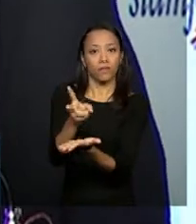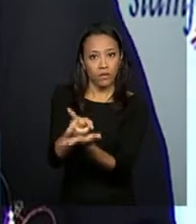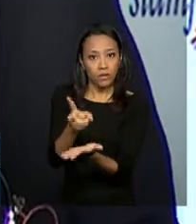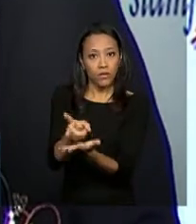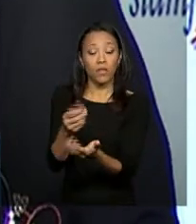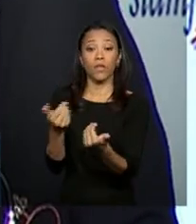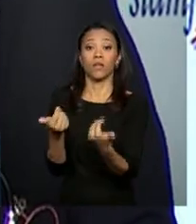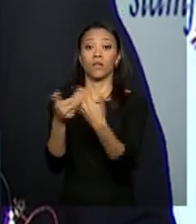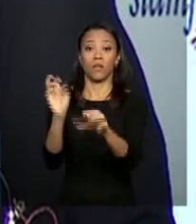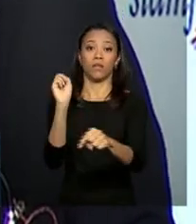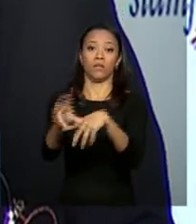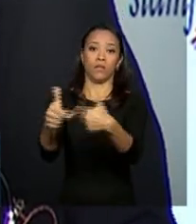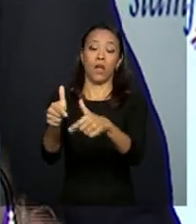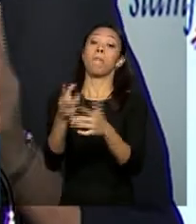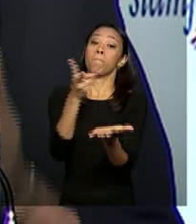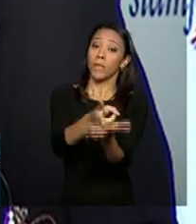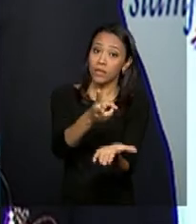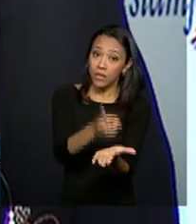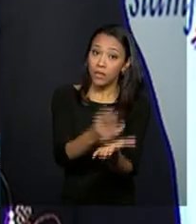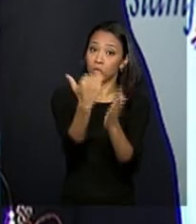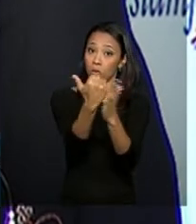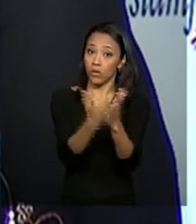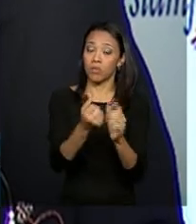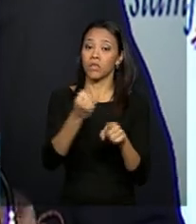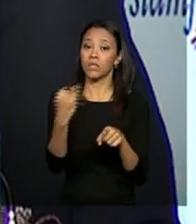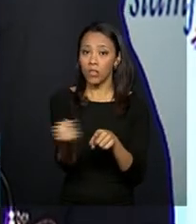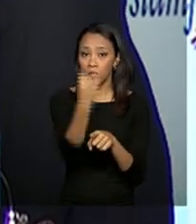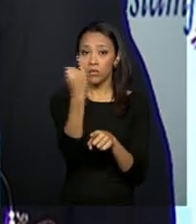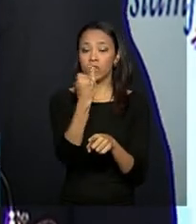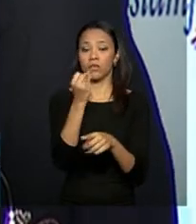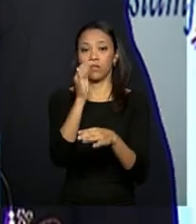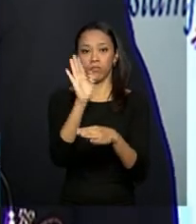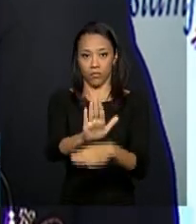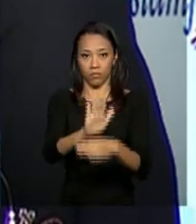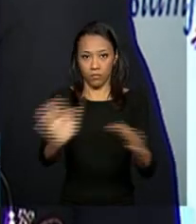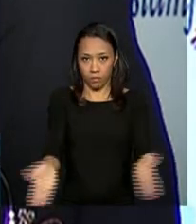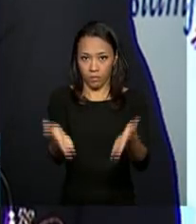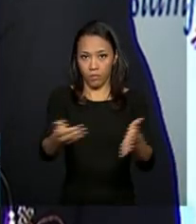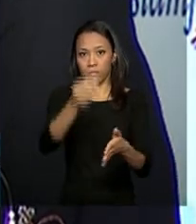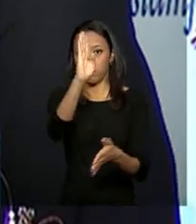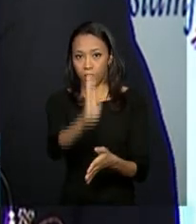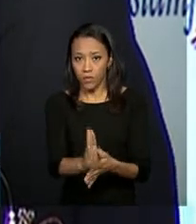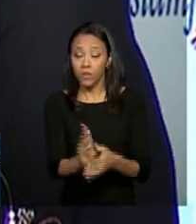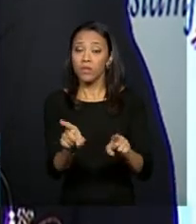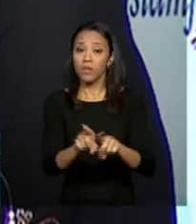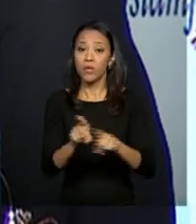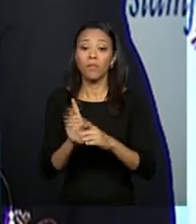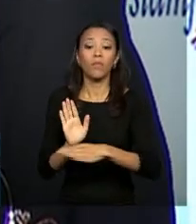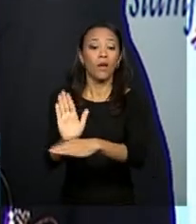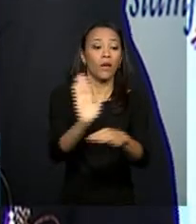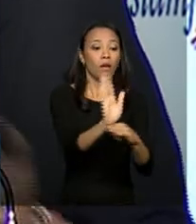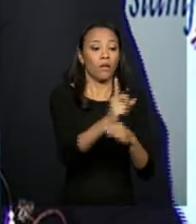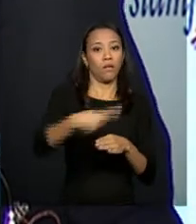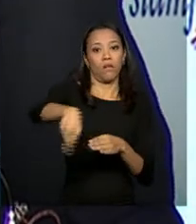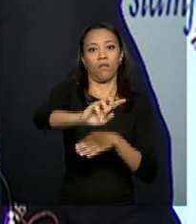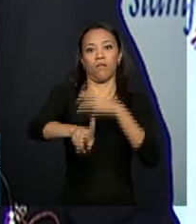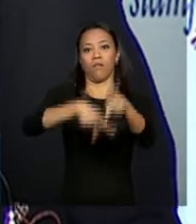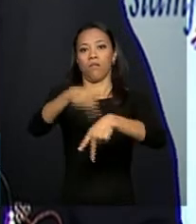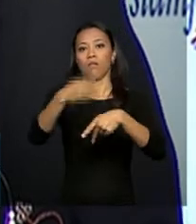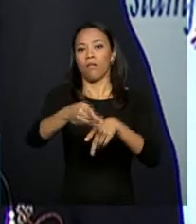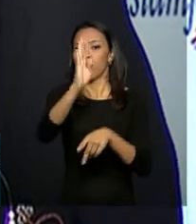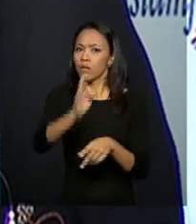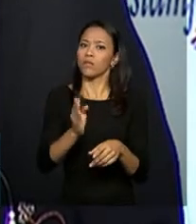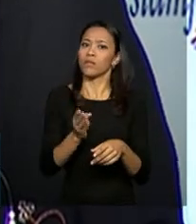programas importantes para o país e para a população brasileira, tanto os